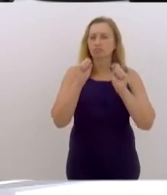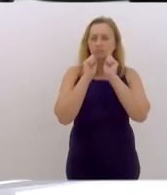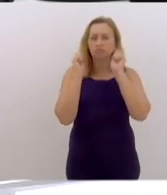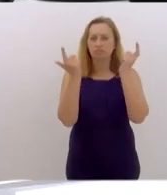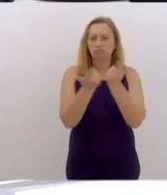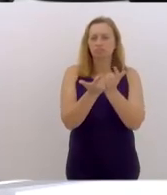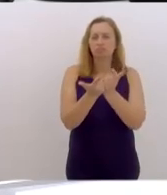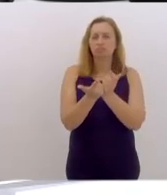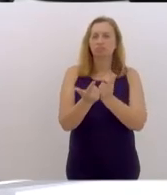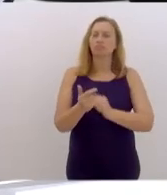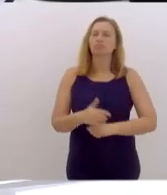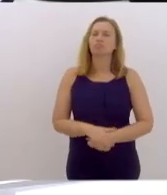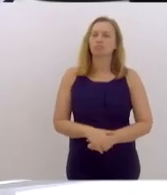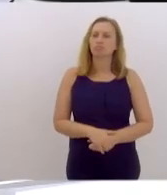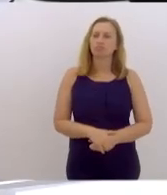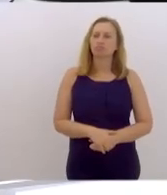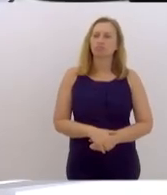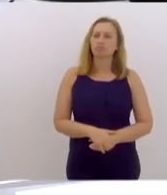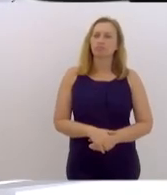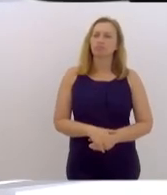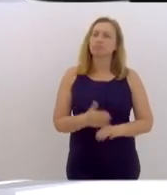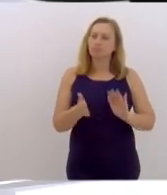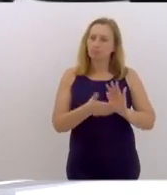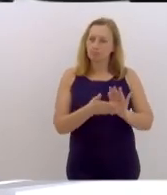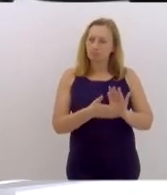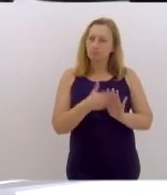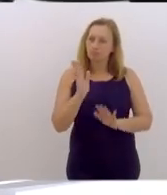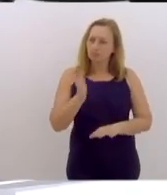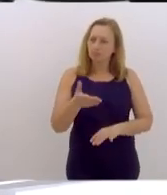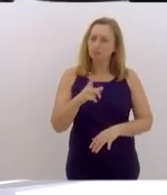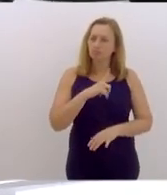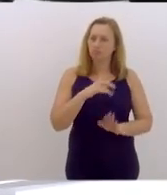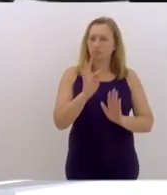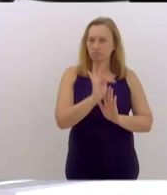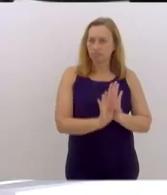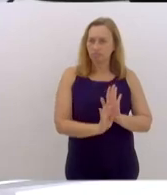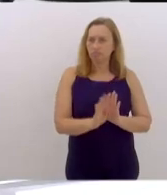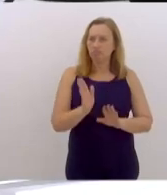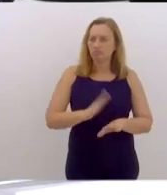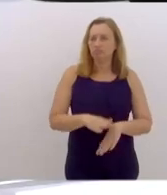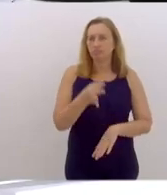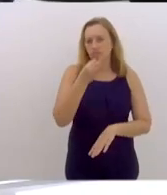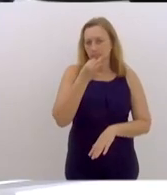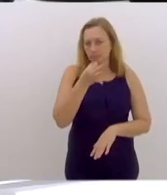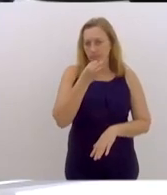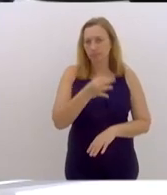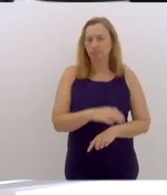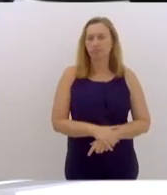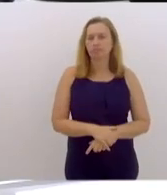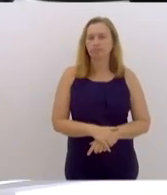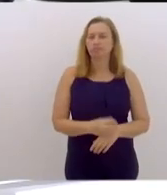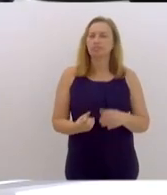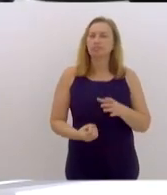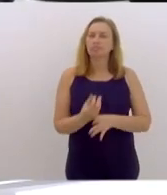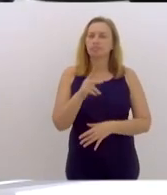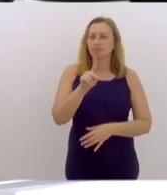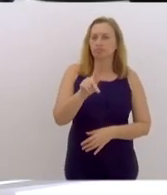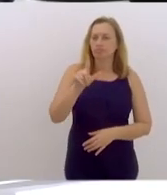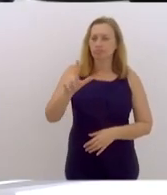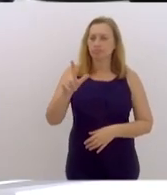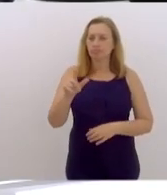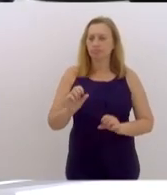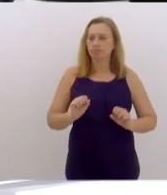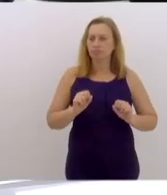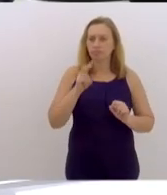do Estado além das propostas que já existem no texto mais uma sugestão produção PL